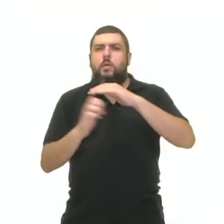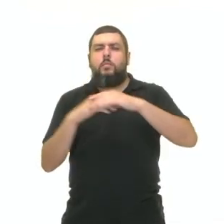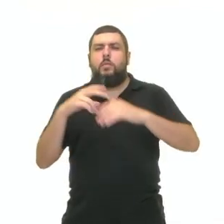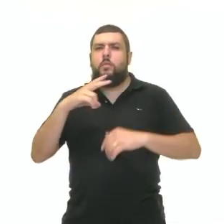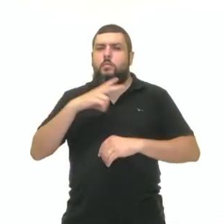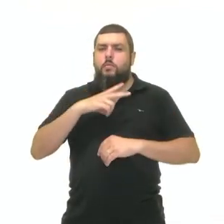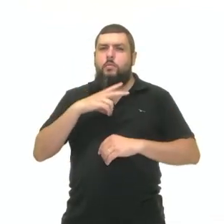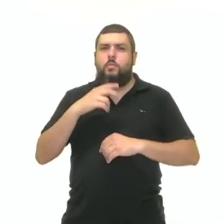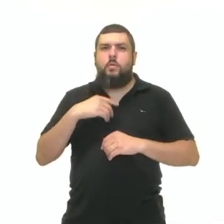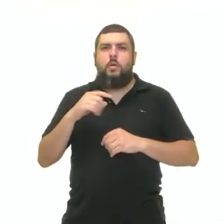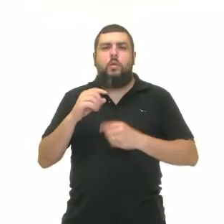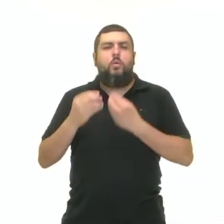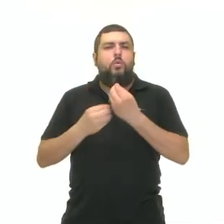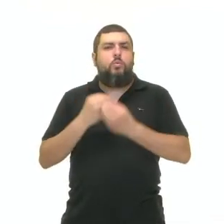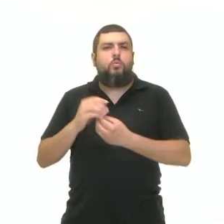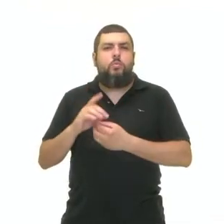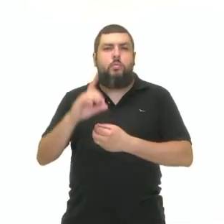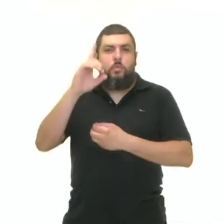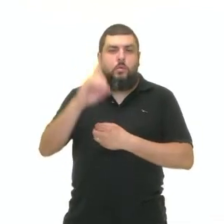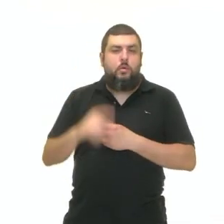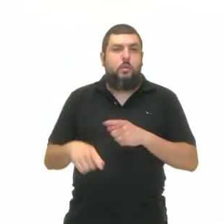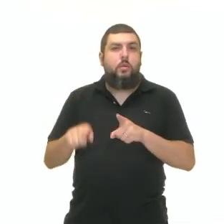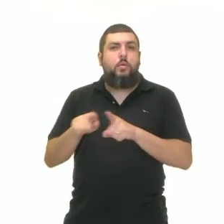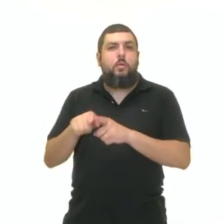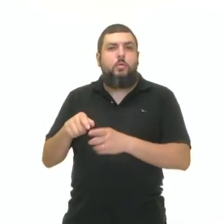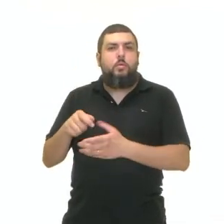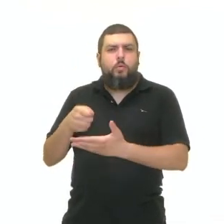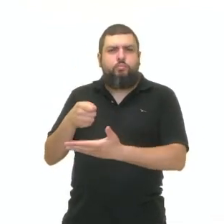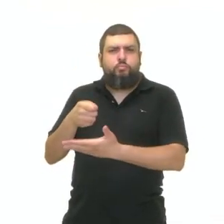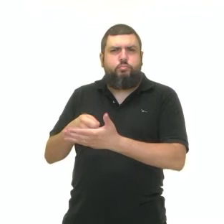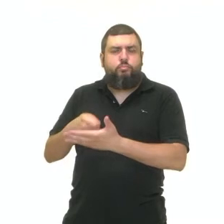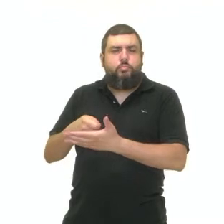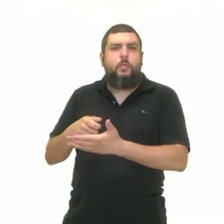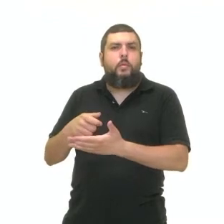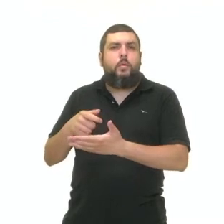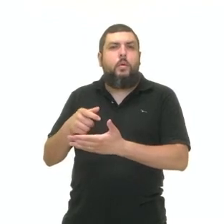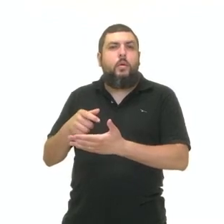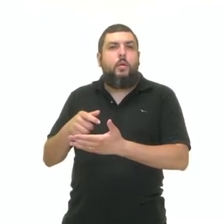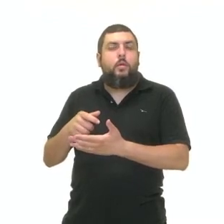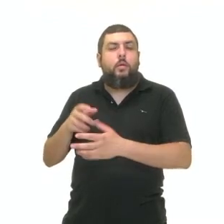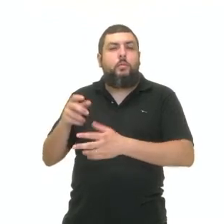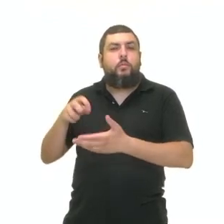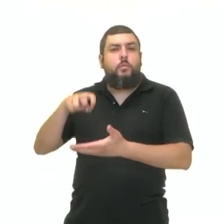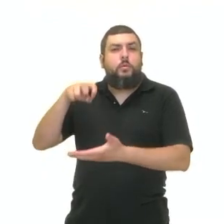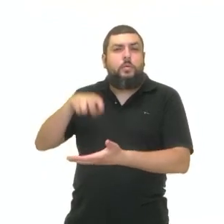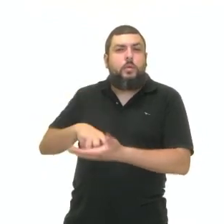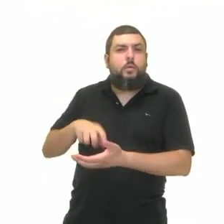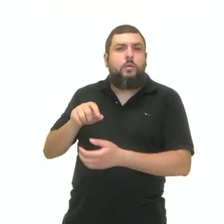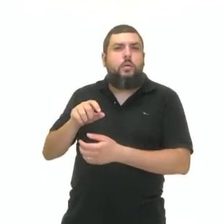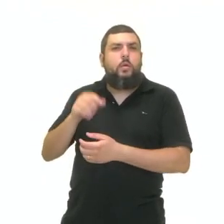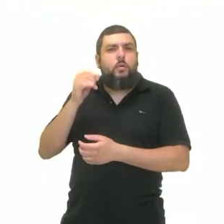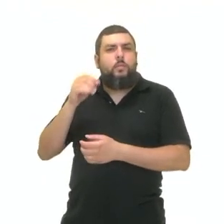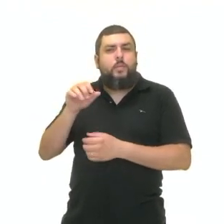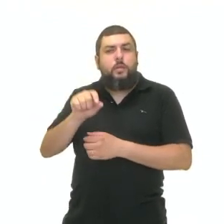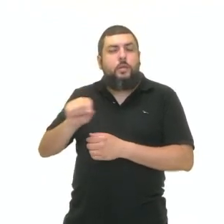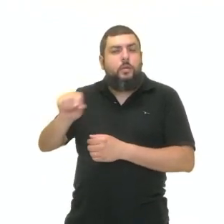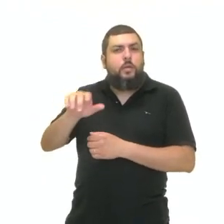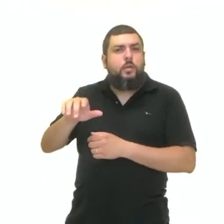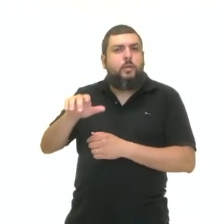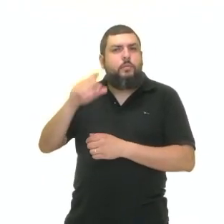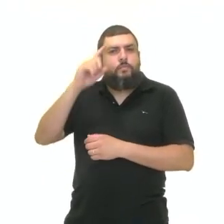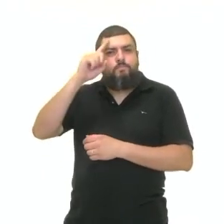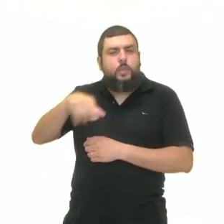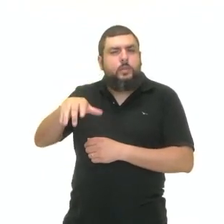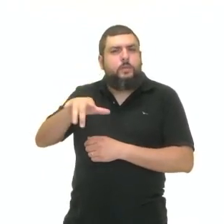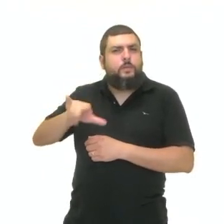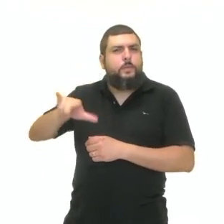de direitos e punições aos que descumprem a fim de acabar com essa imposição midiática. As